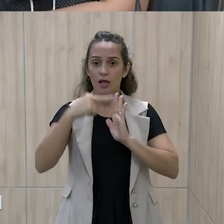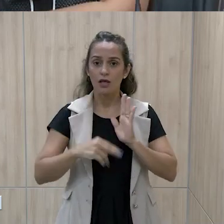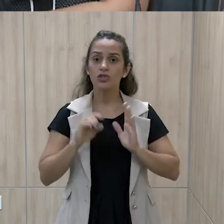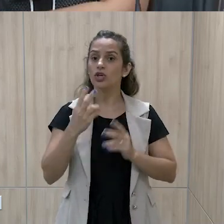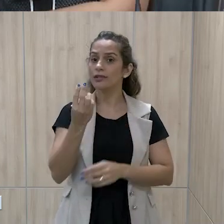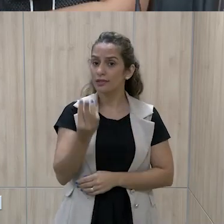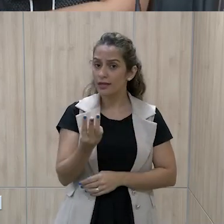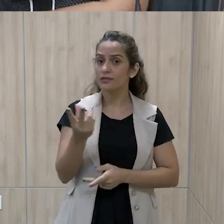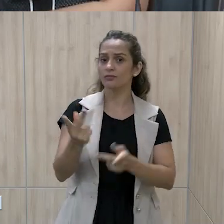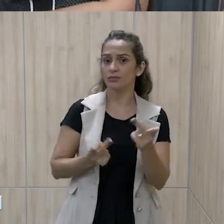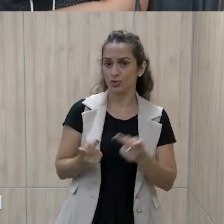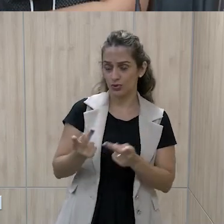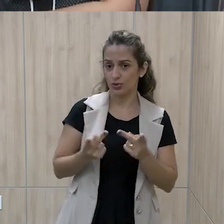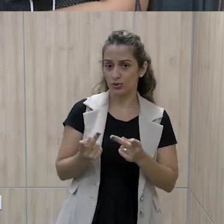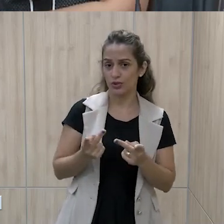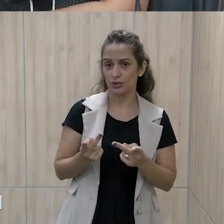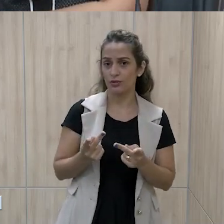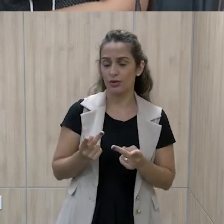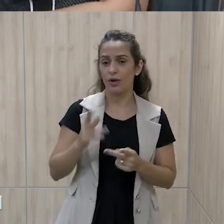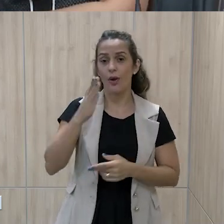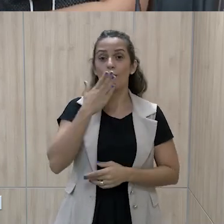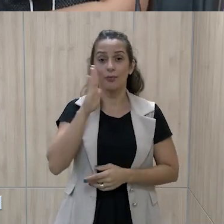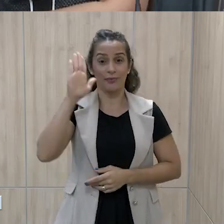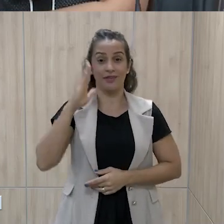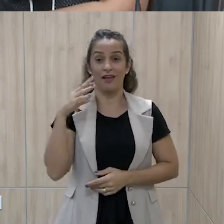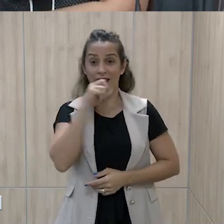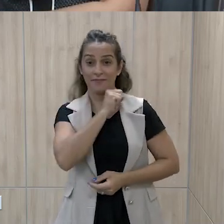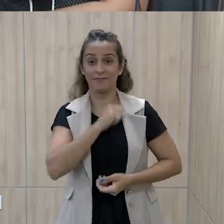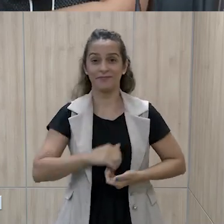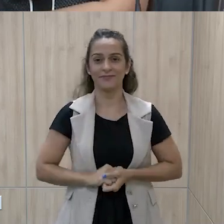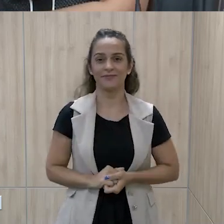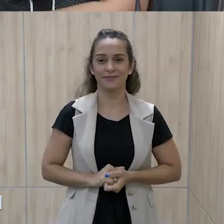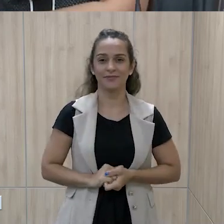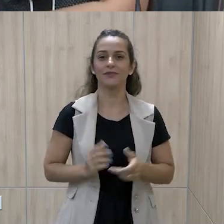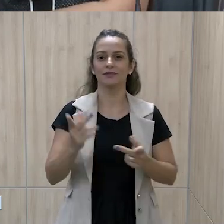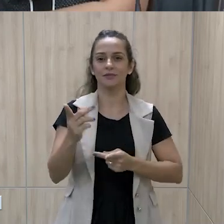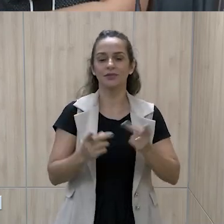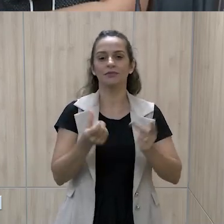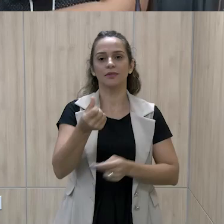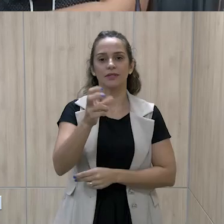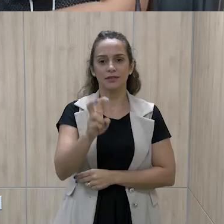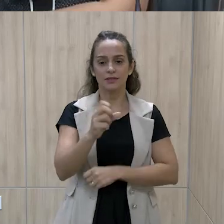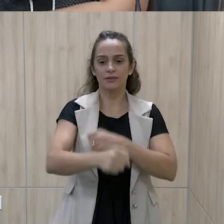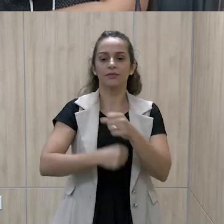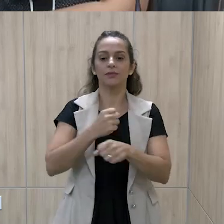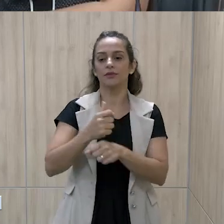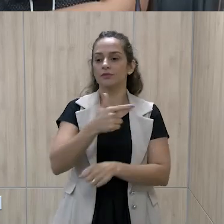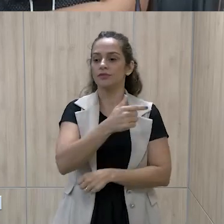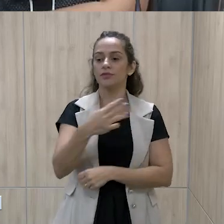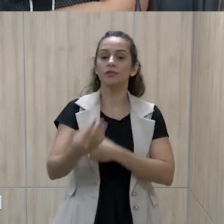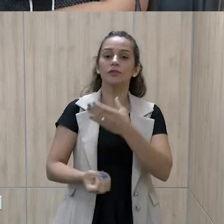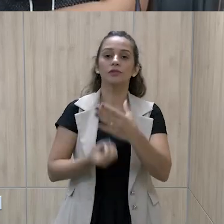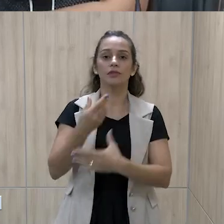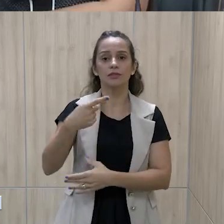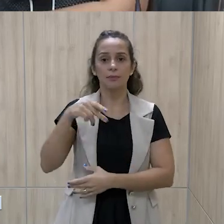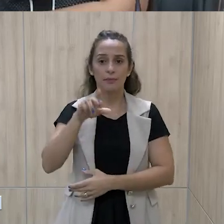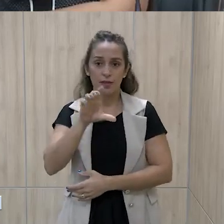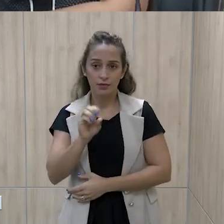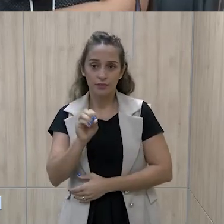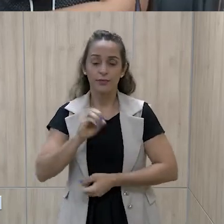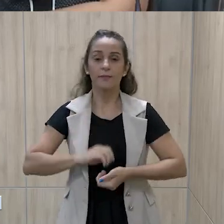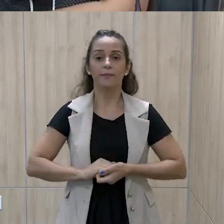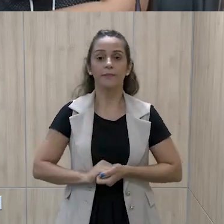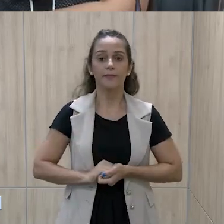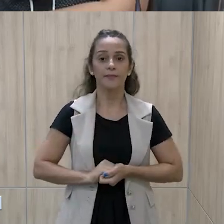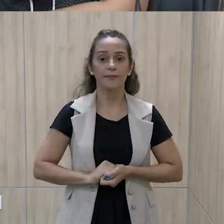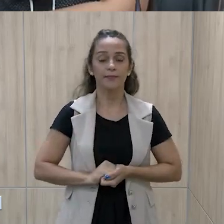que eu possa relatar são apenas três projetos Eu prometo ser muito sucinto projeto de lei 165 2023 de autoria